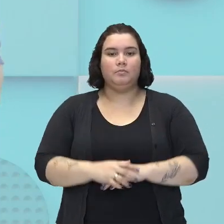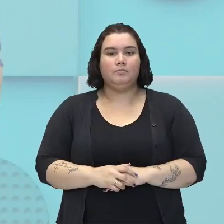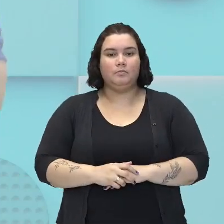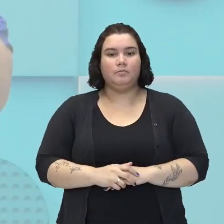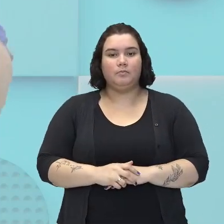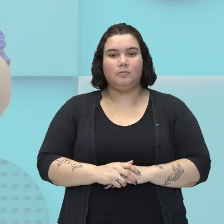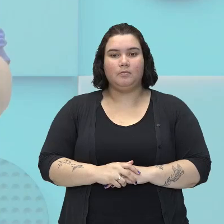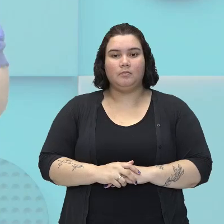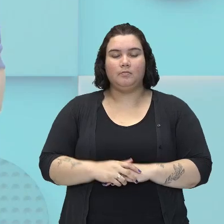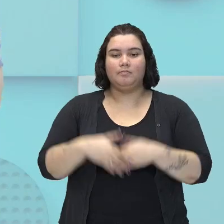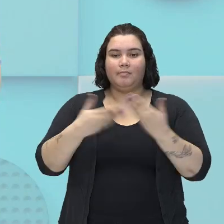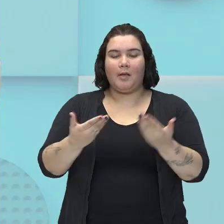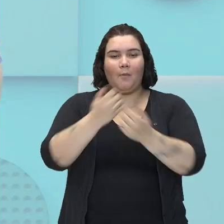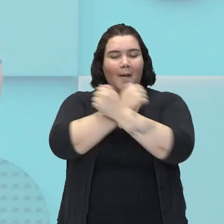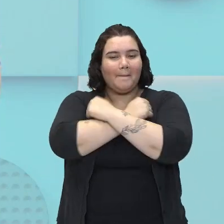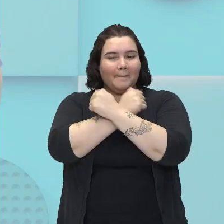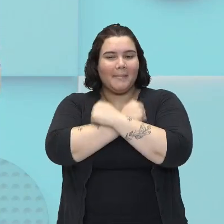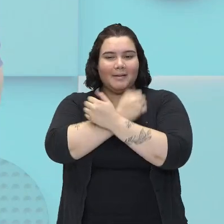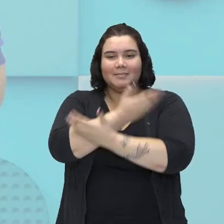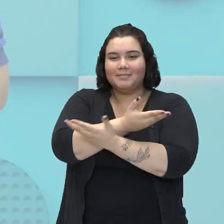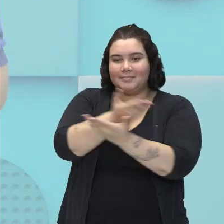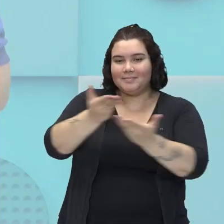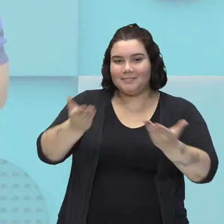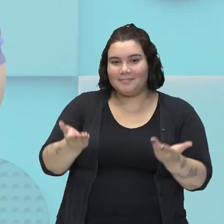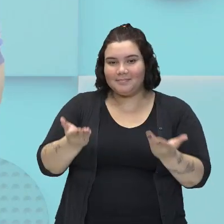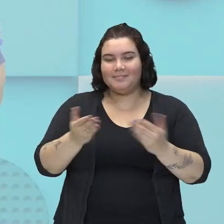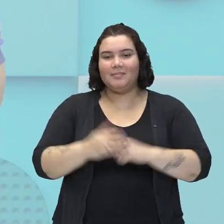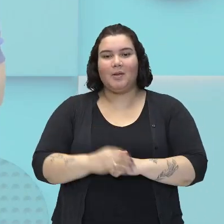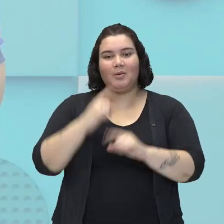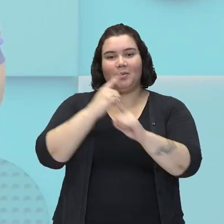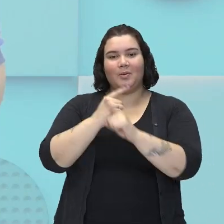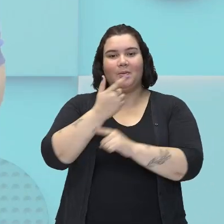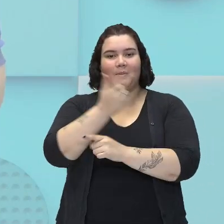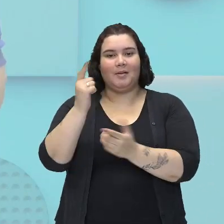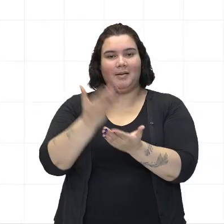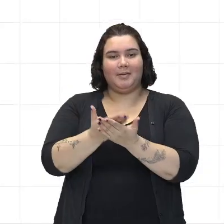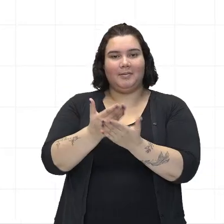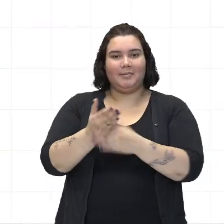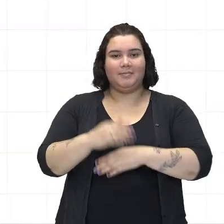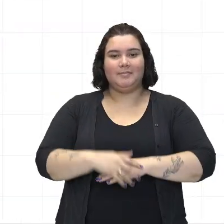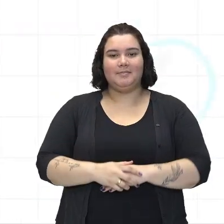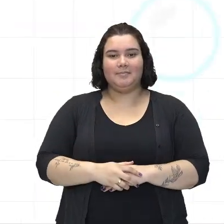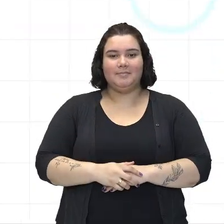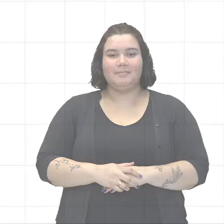Eu deixo aí um grande abraço a todos e até a próxima aula.